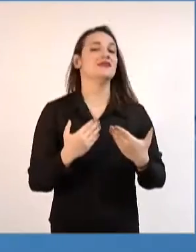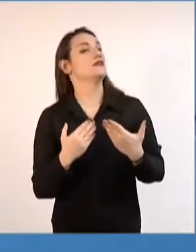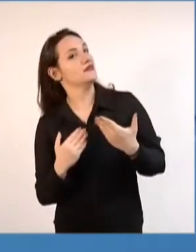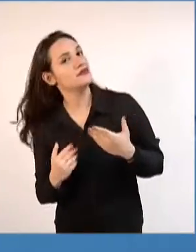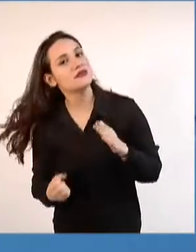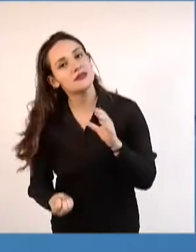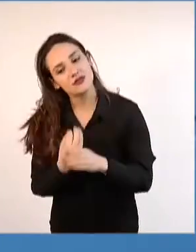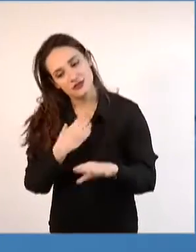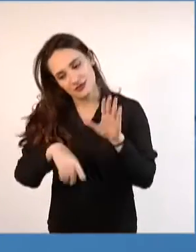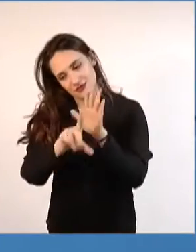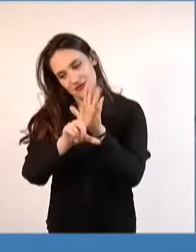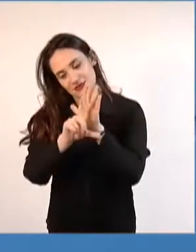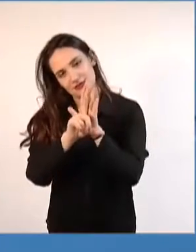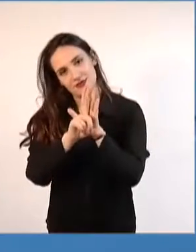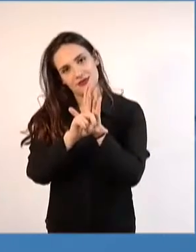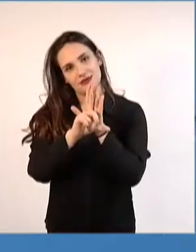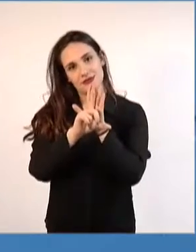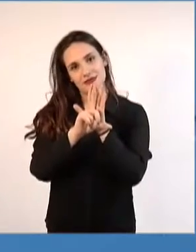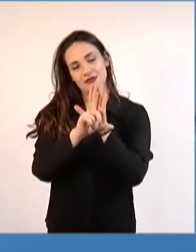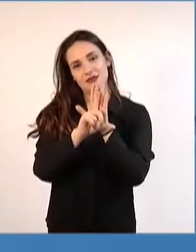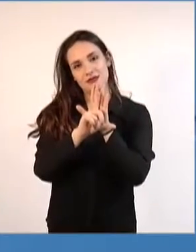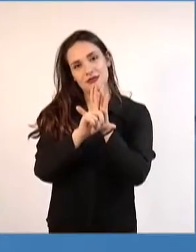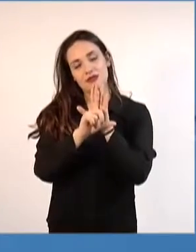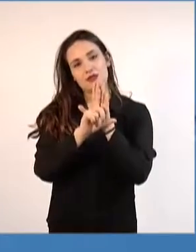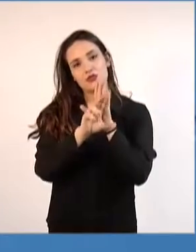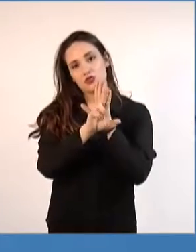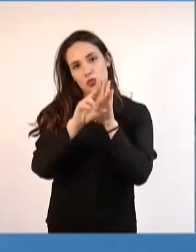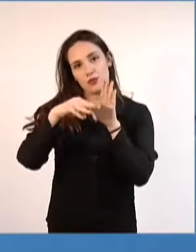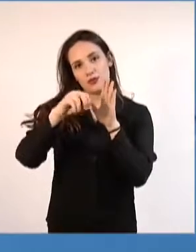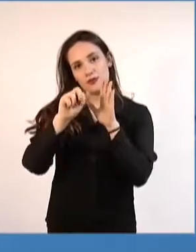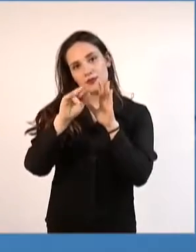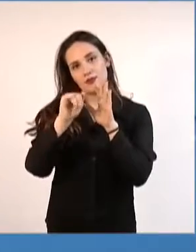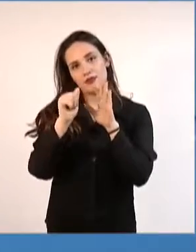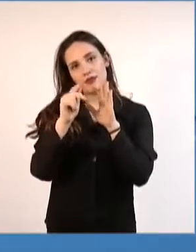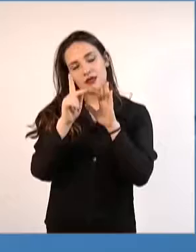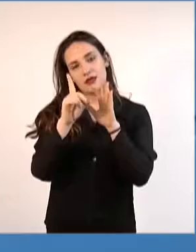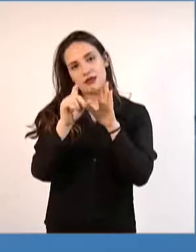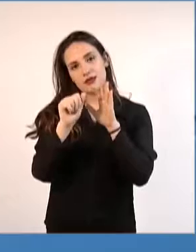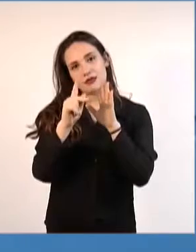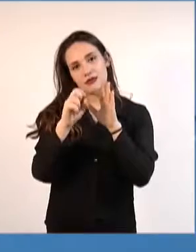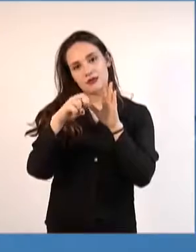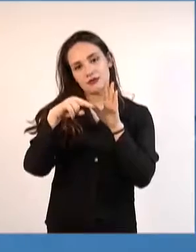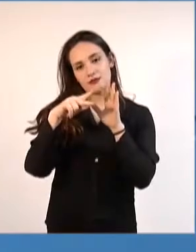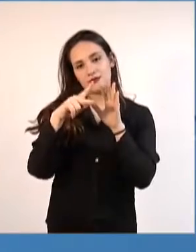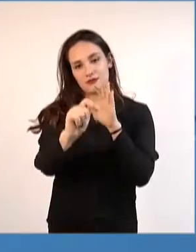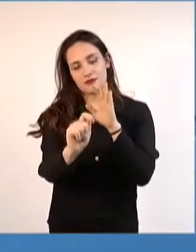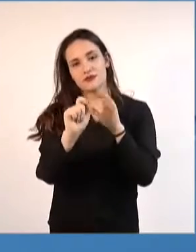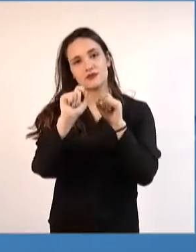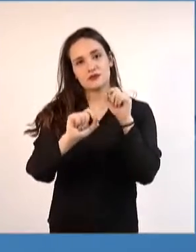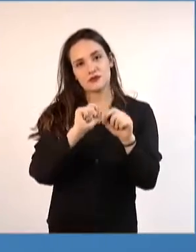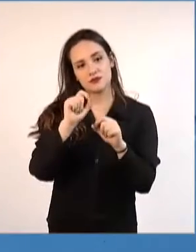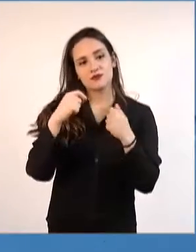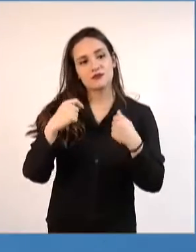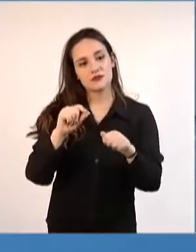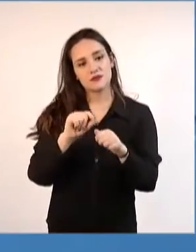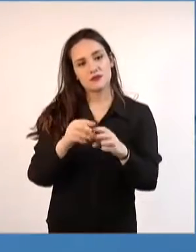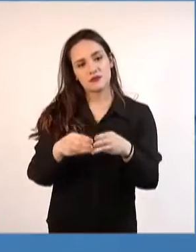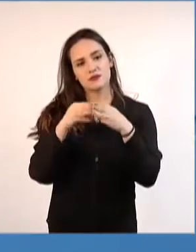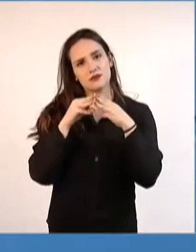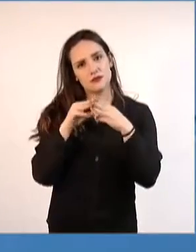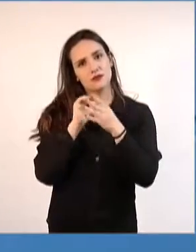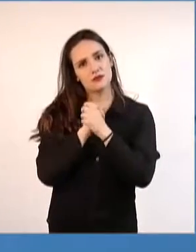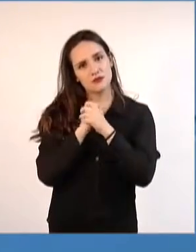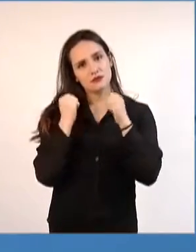a lei, né, dada o nome dela, Maria da Penha, e que a gente possa fazer aquilo. Não sei se é moção de louvor, de congratulação, um